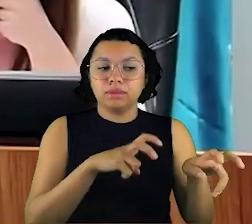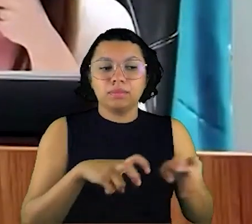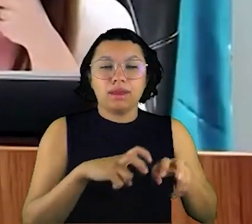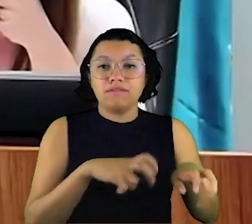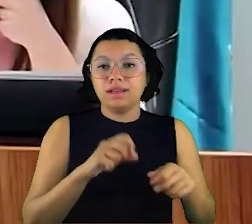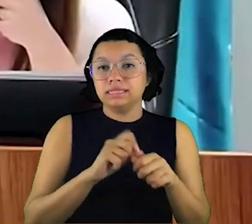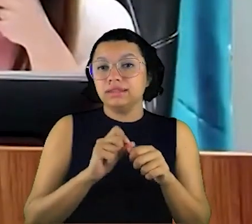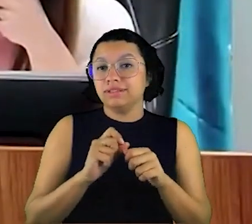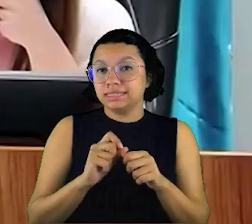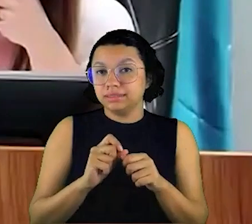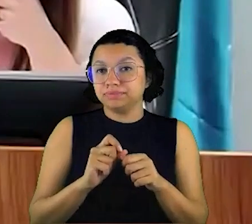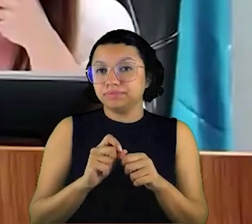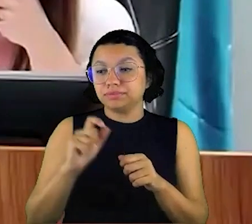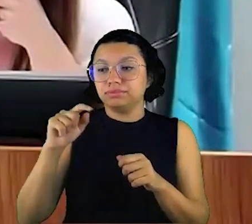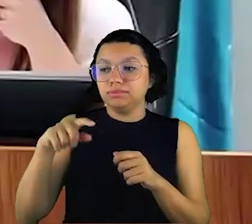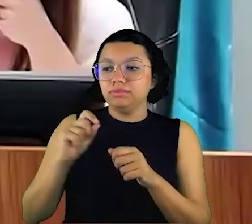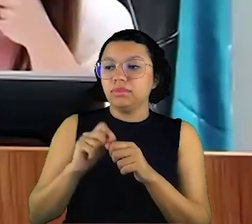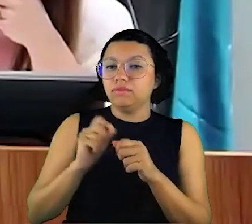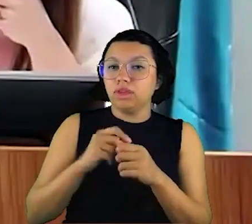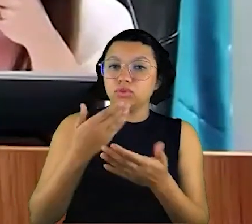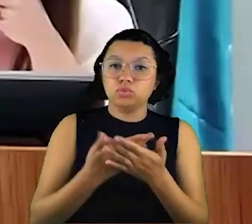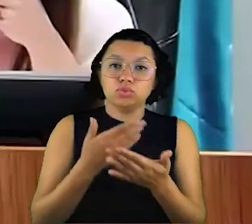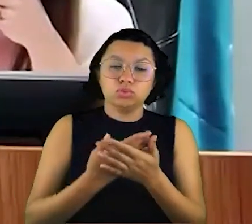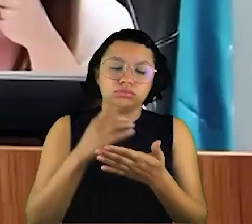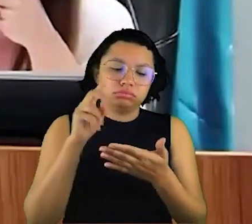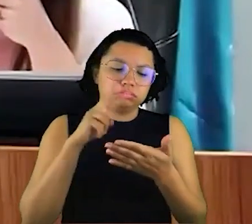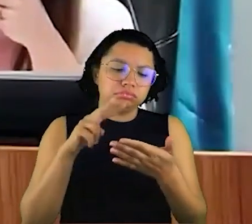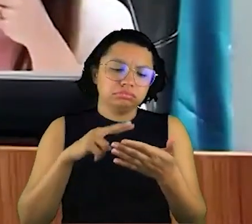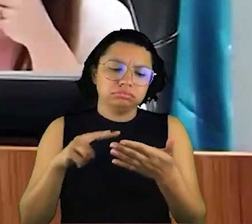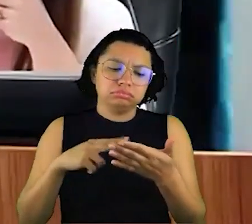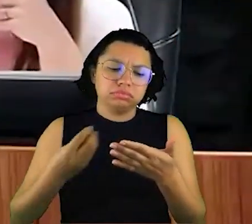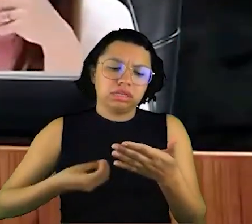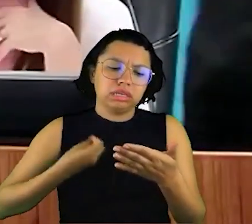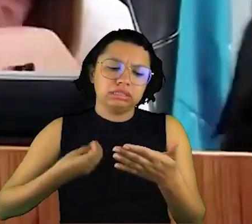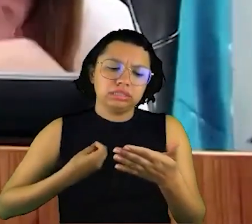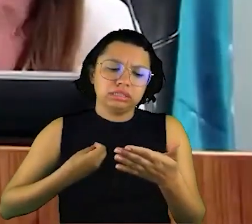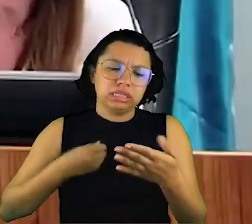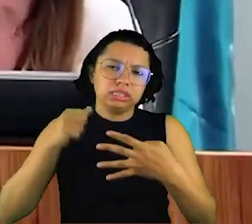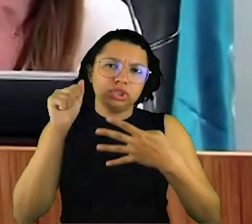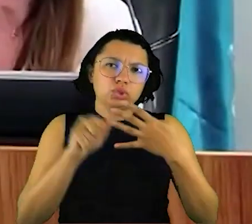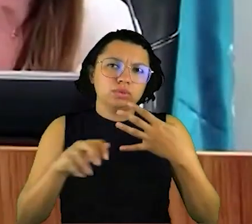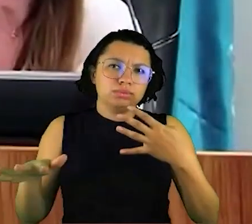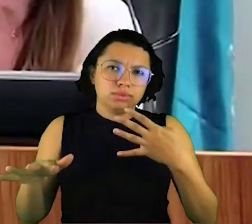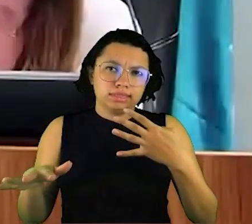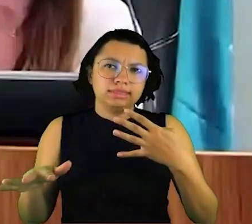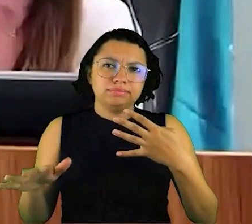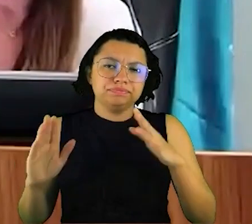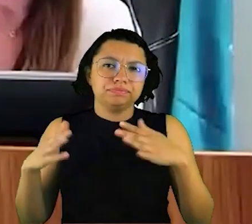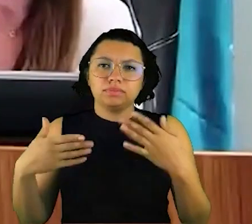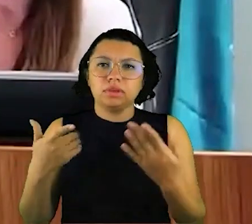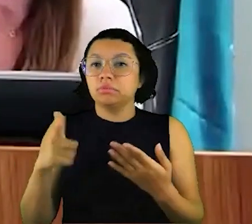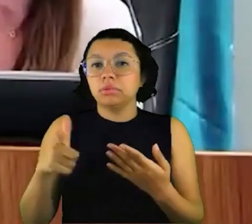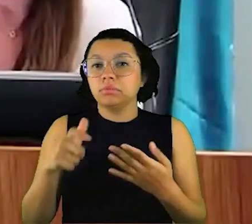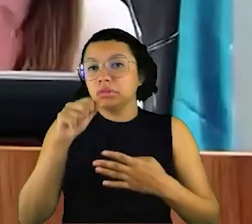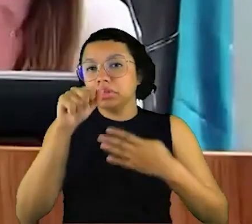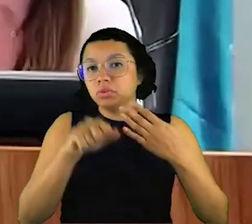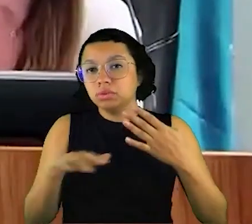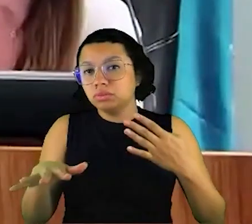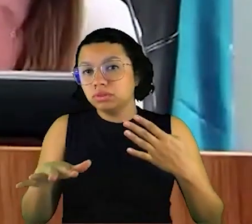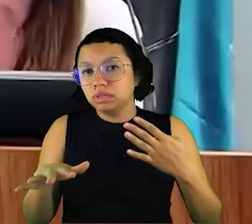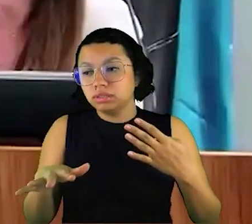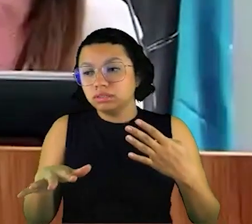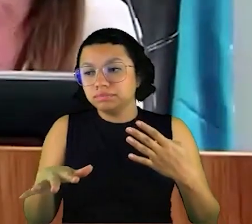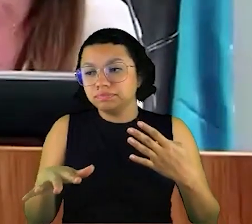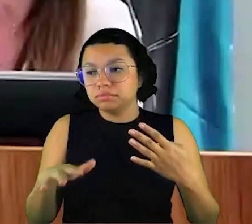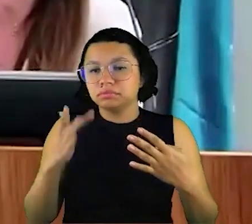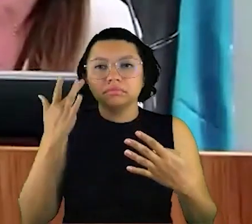fazer isso, ela faz um prévio estudo a respeito da existência de jurisprudência. Então, não tem jurisprudência